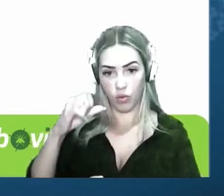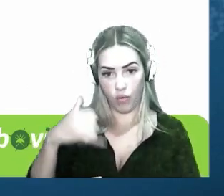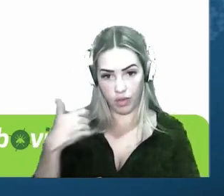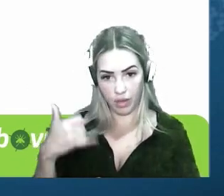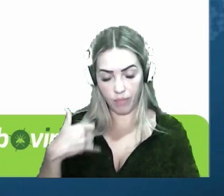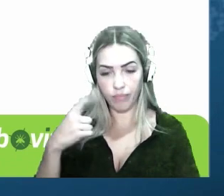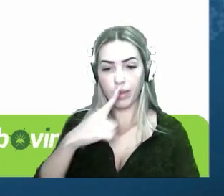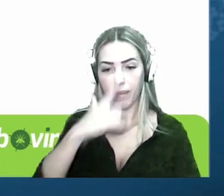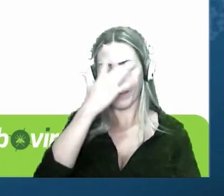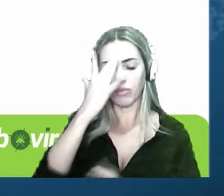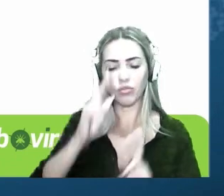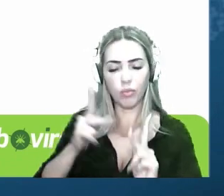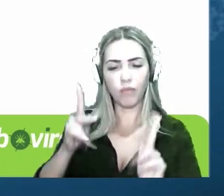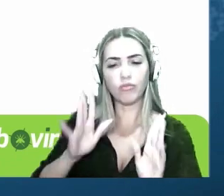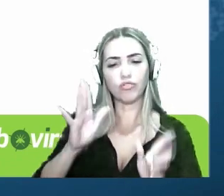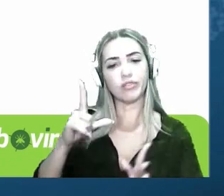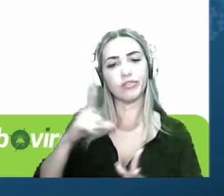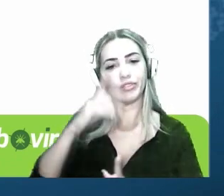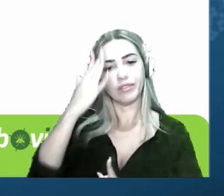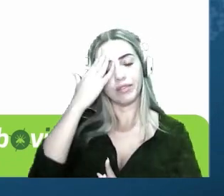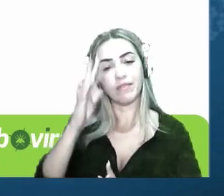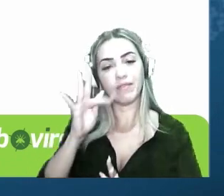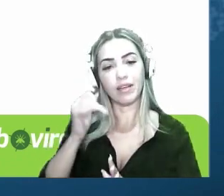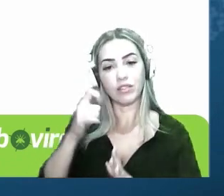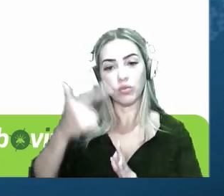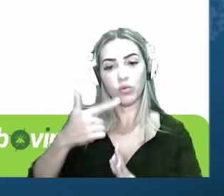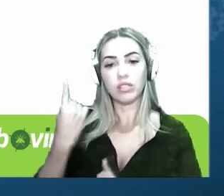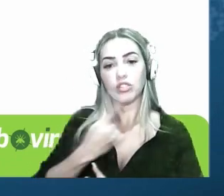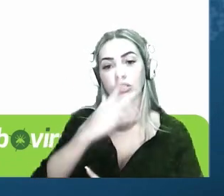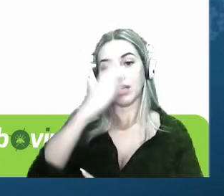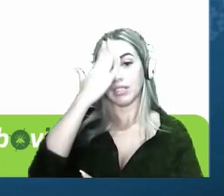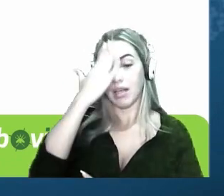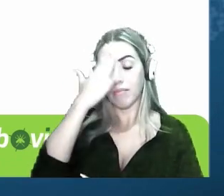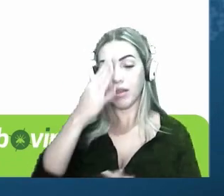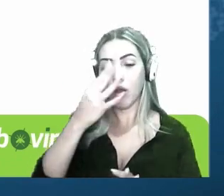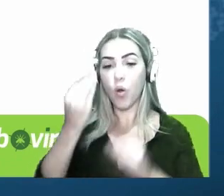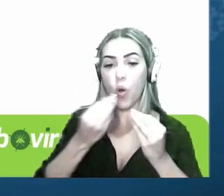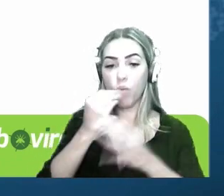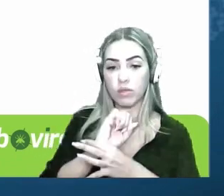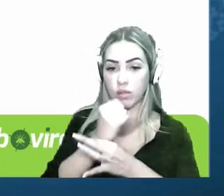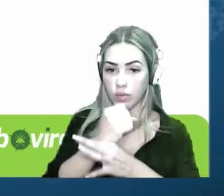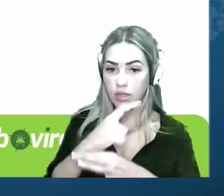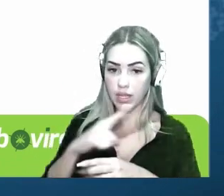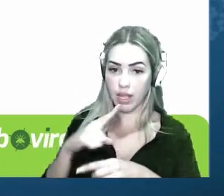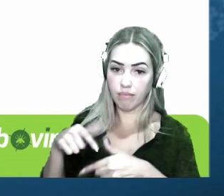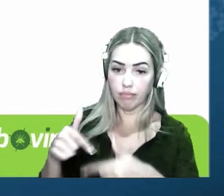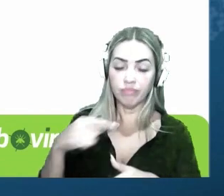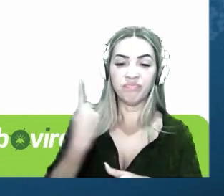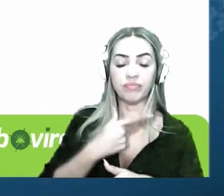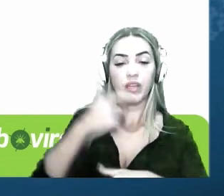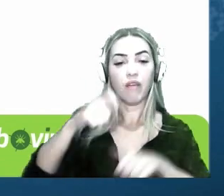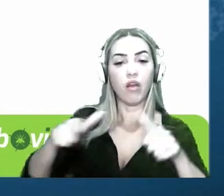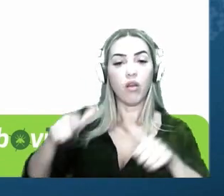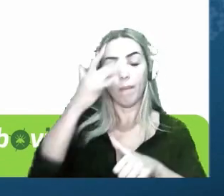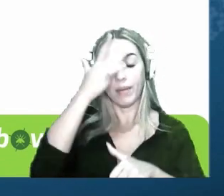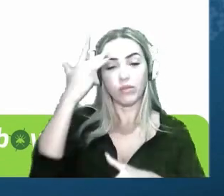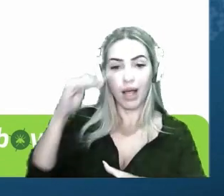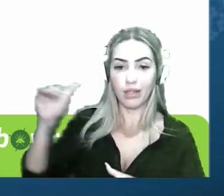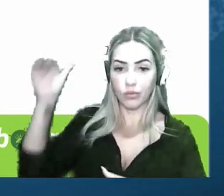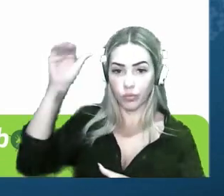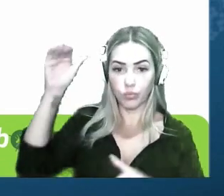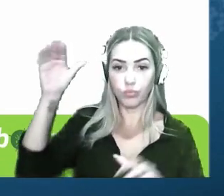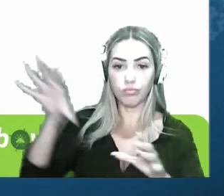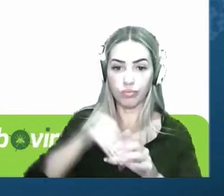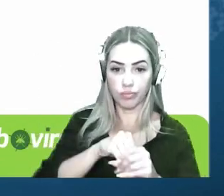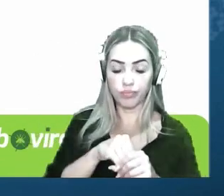2, então, a gente já sabia como a vacina se comportava do ponto de vista de segurança. A gente avaliou os adultos incluídos, avaliou o